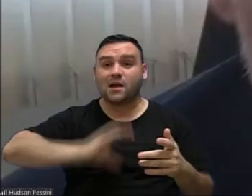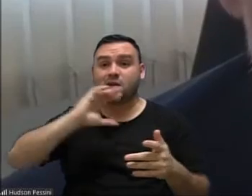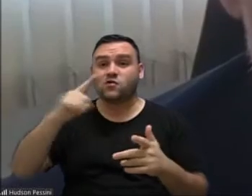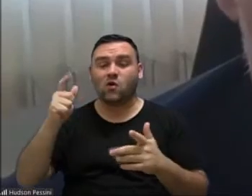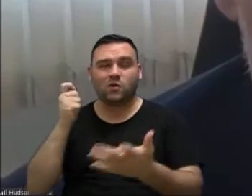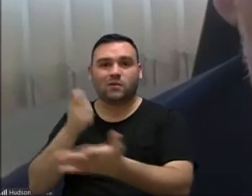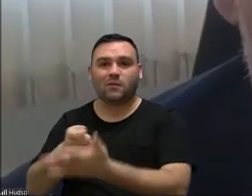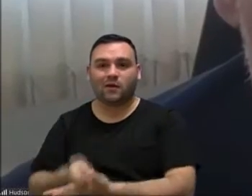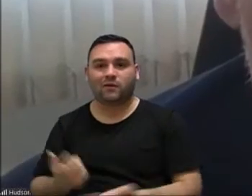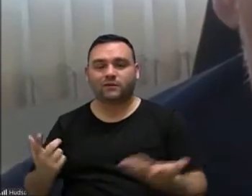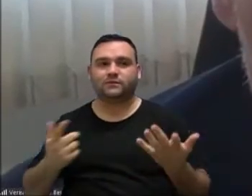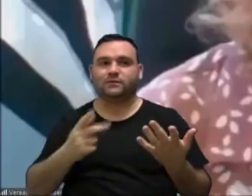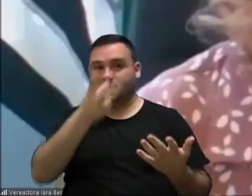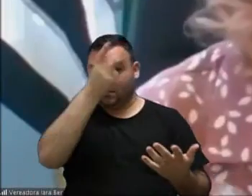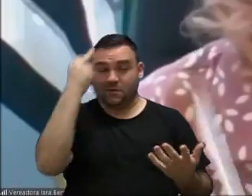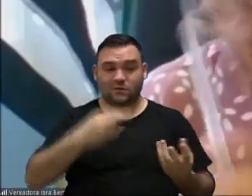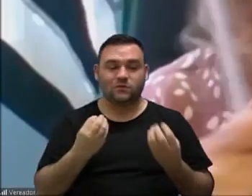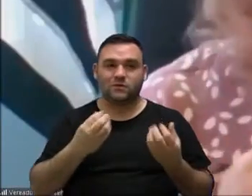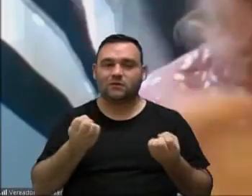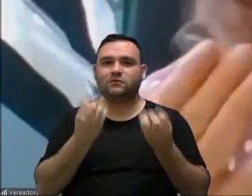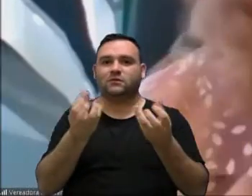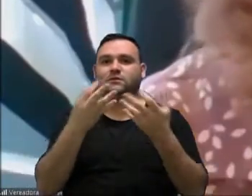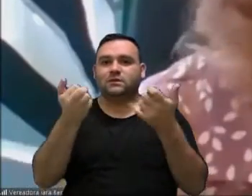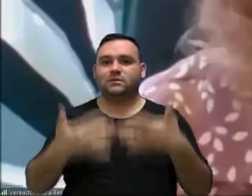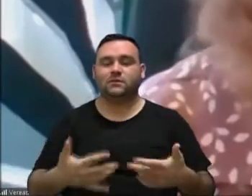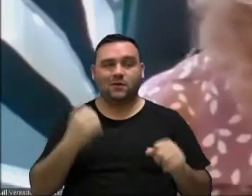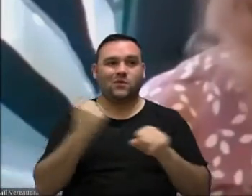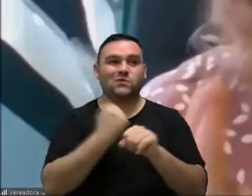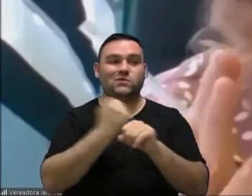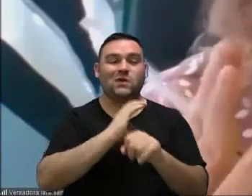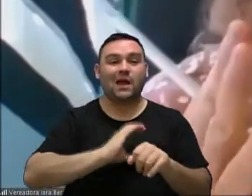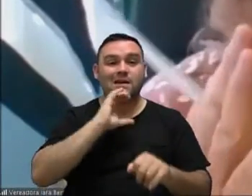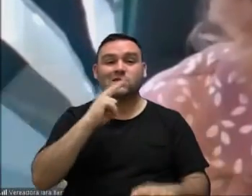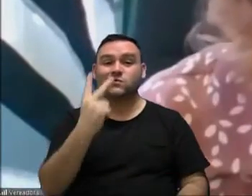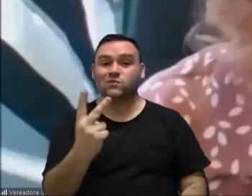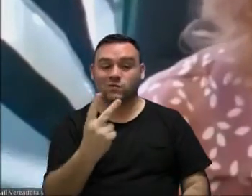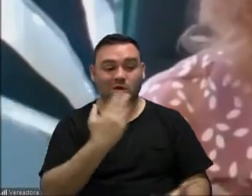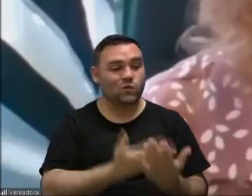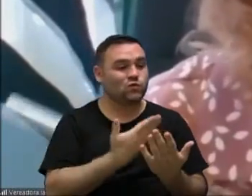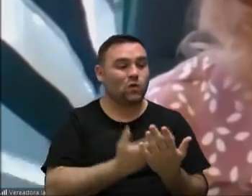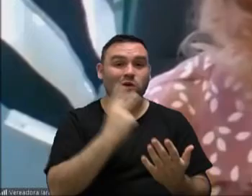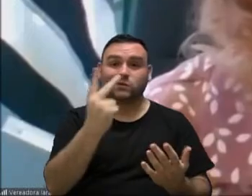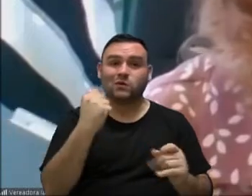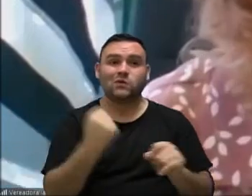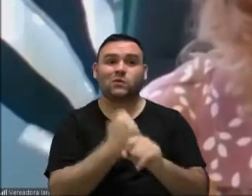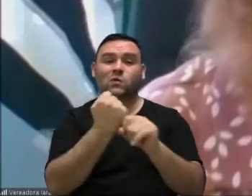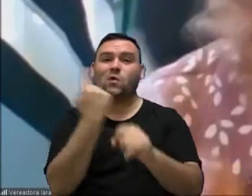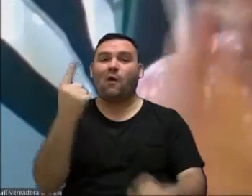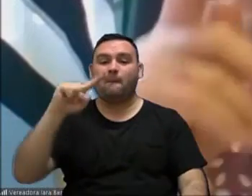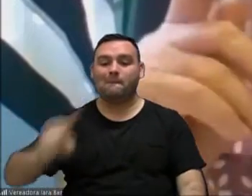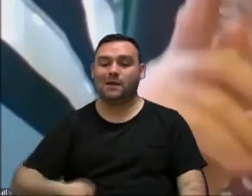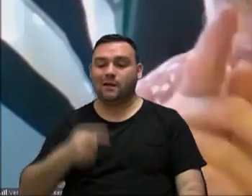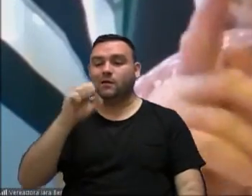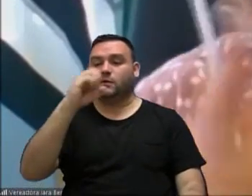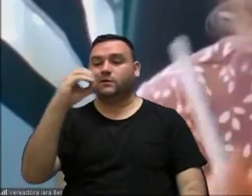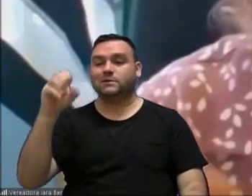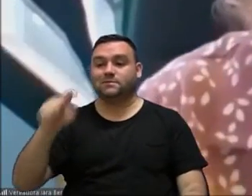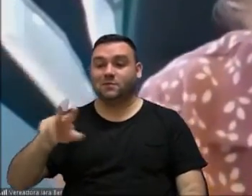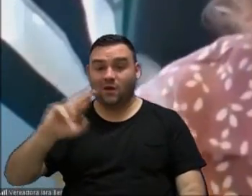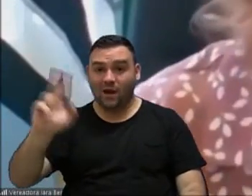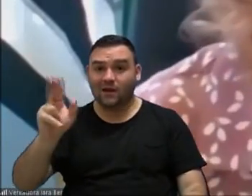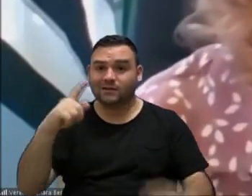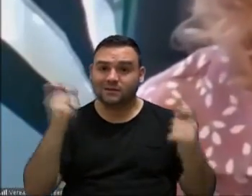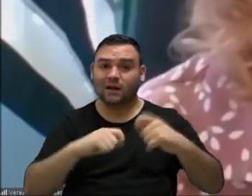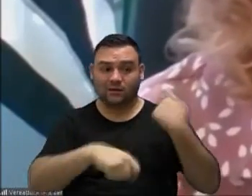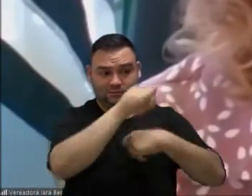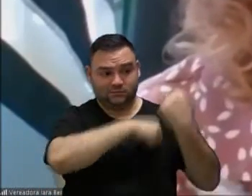a prefeitura forneceu esse dado dá para construir duas creches duas escolas com um milhão e oitocentos mil reais em 2018